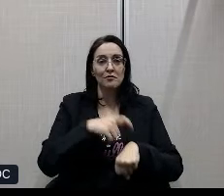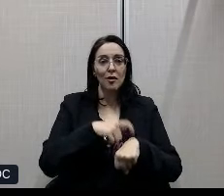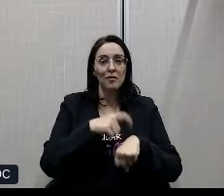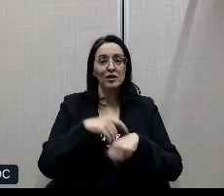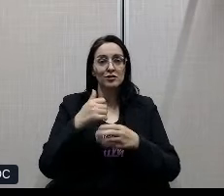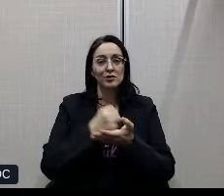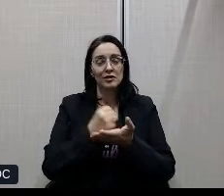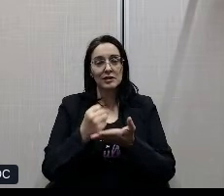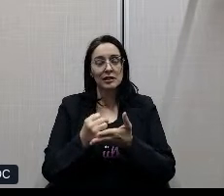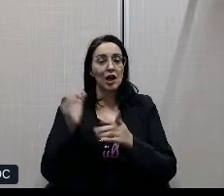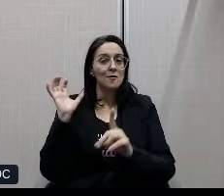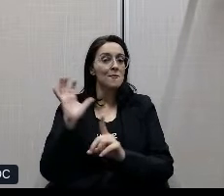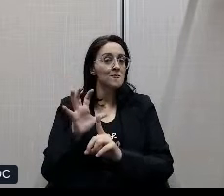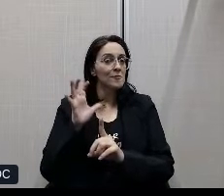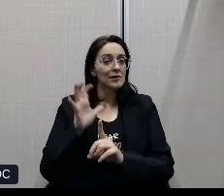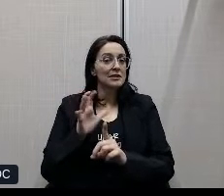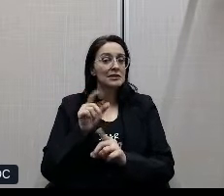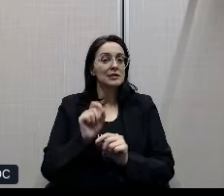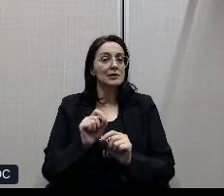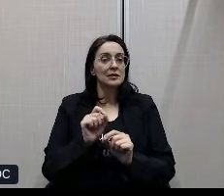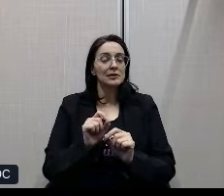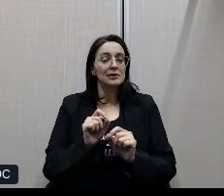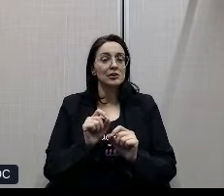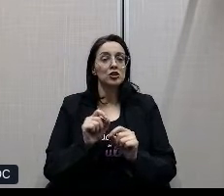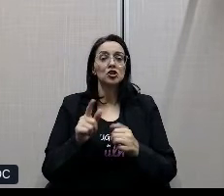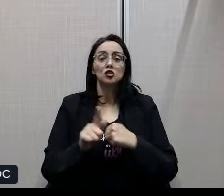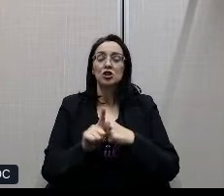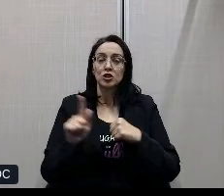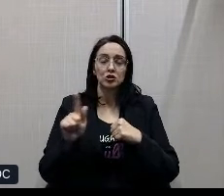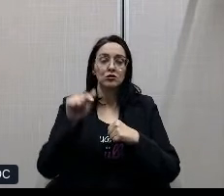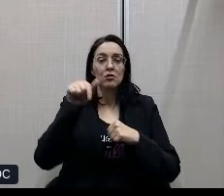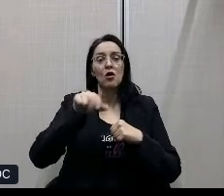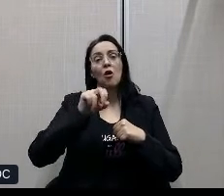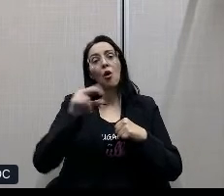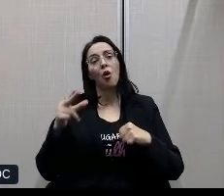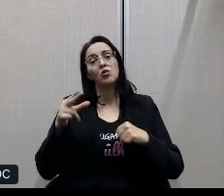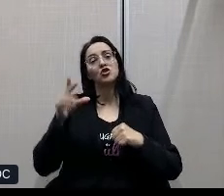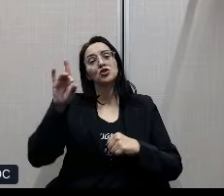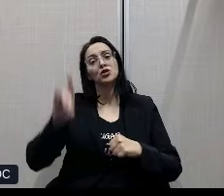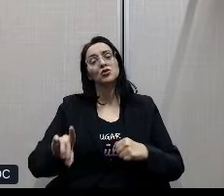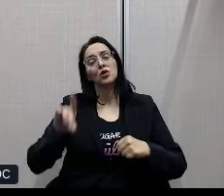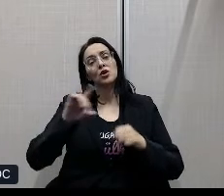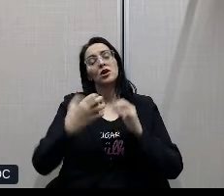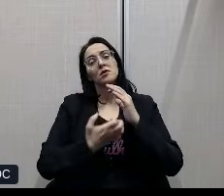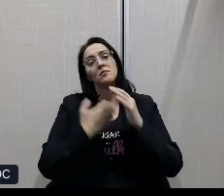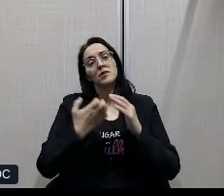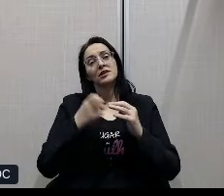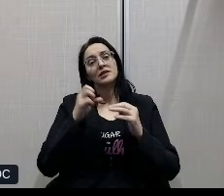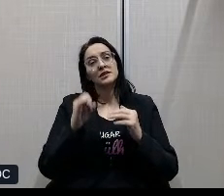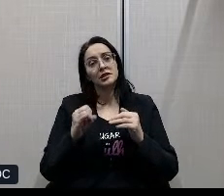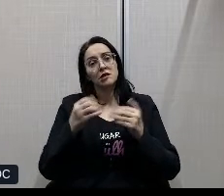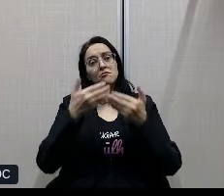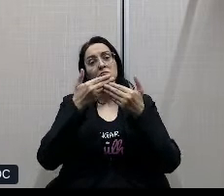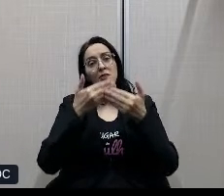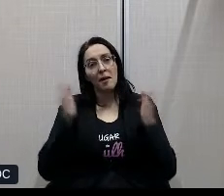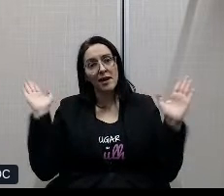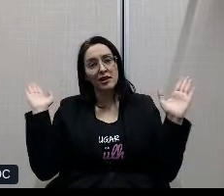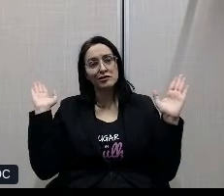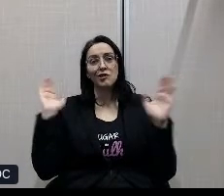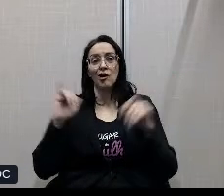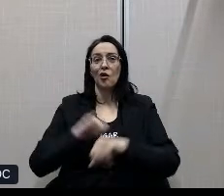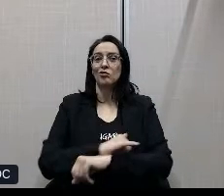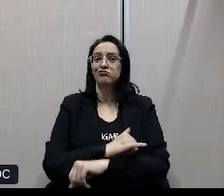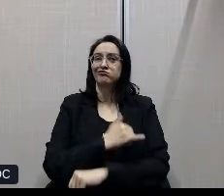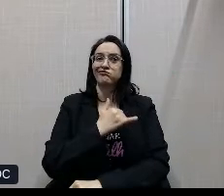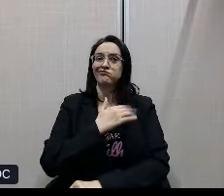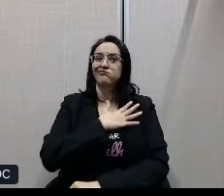a influência de um gestor, uma direção de uma empresa que são abertamente gordofóbicos.